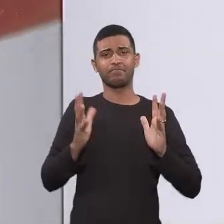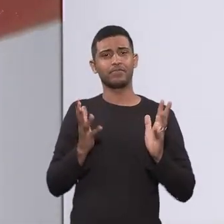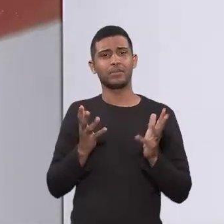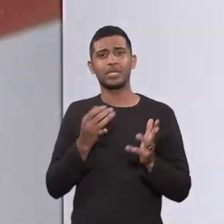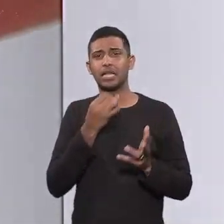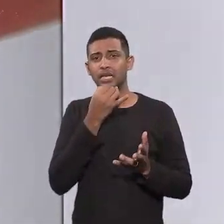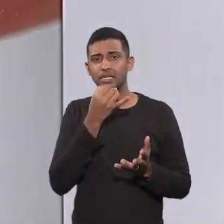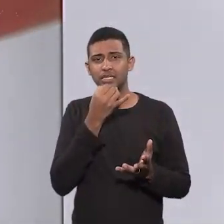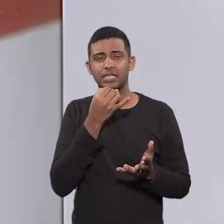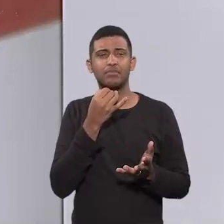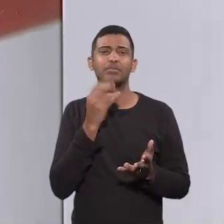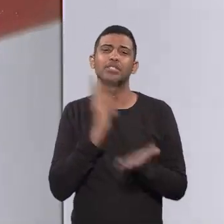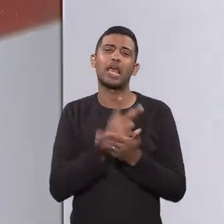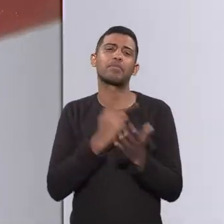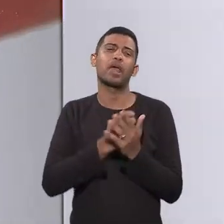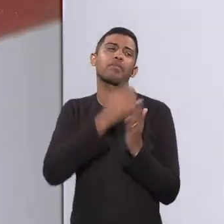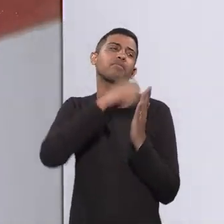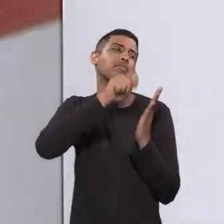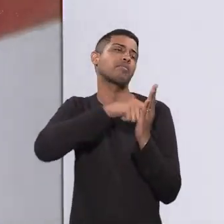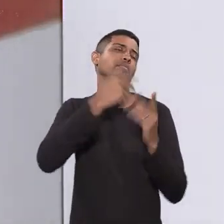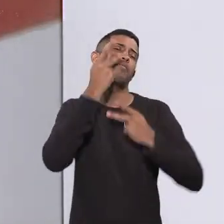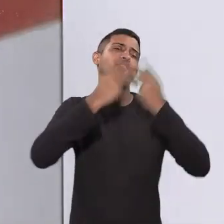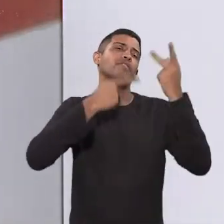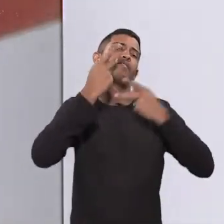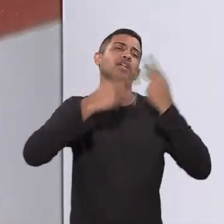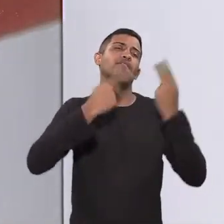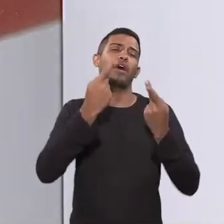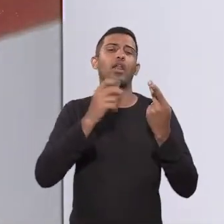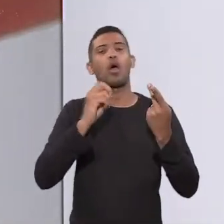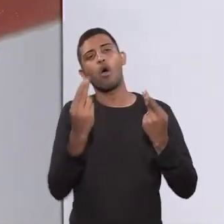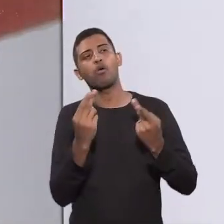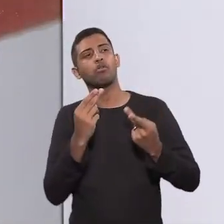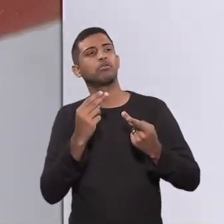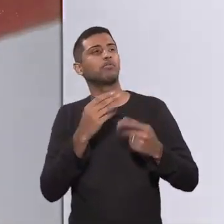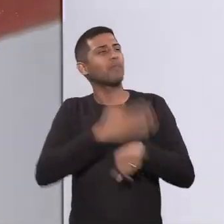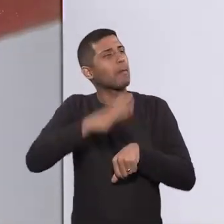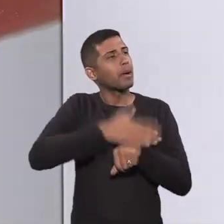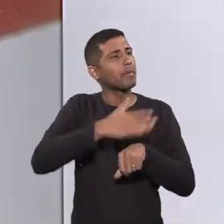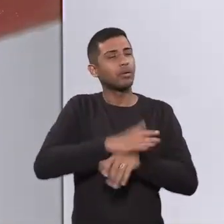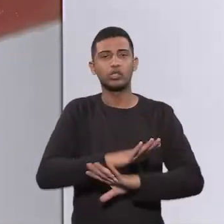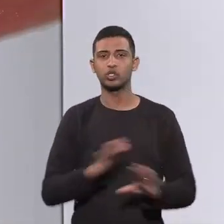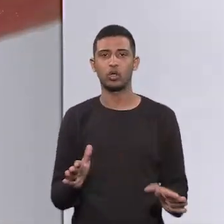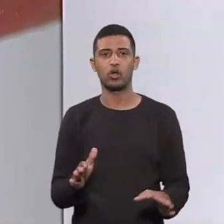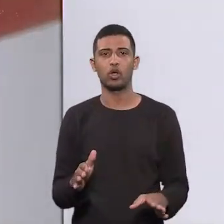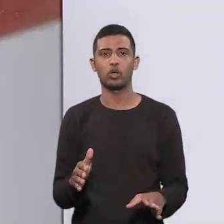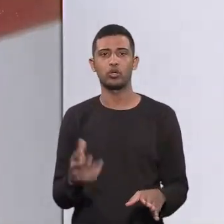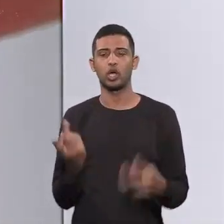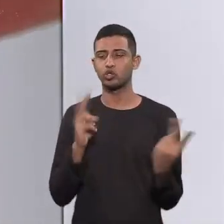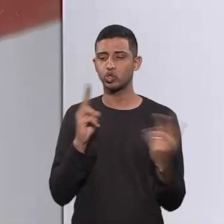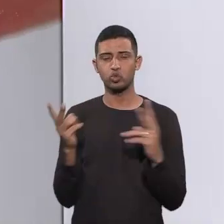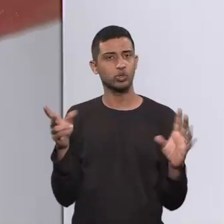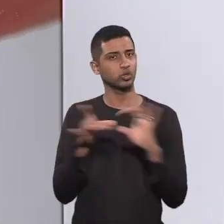Em alguns momentos ela é muito teórica, em outros momentos ela é muito praticista. Ela não dialoga na praxis, na